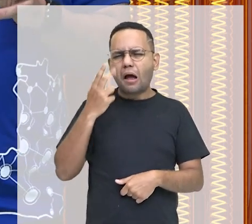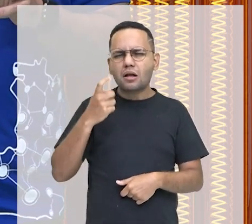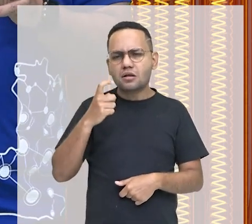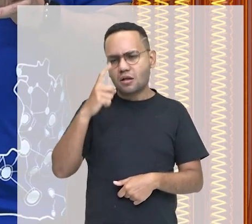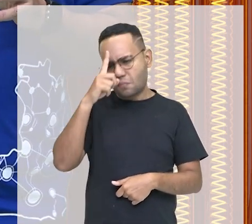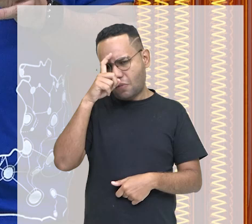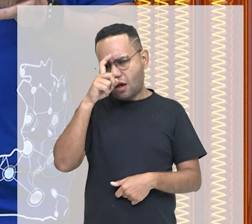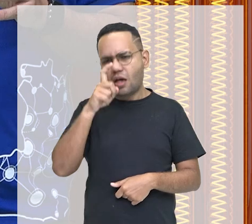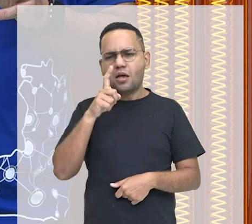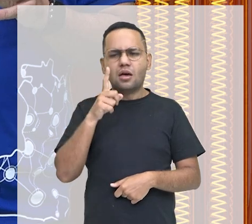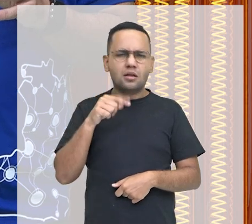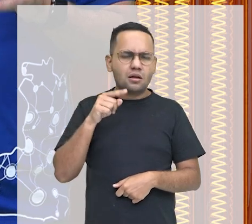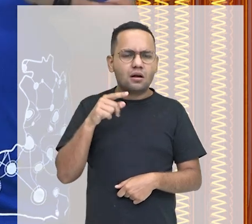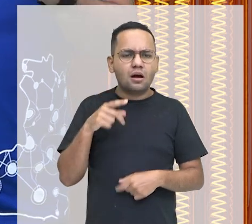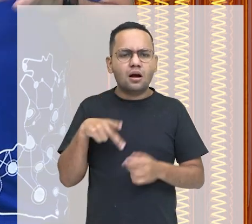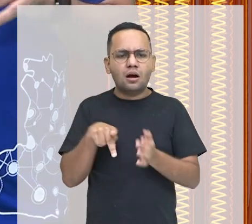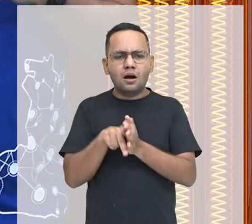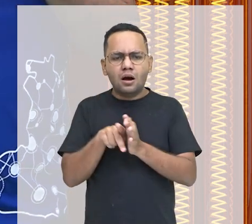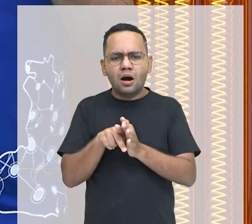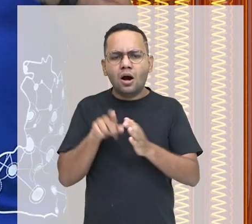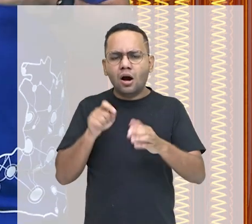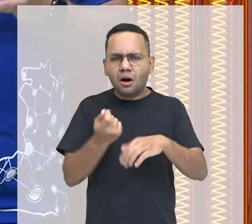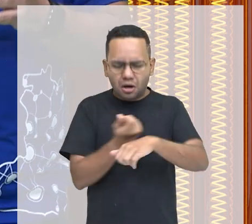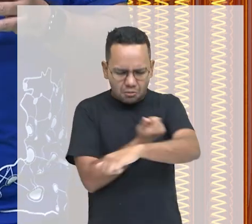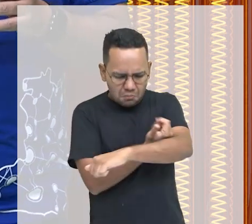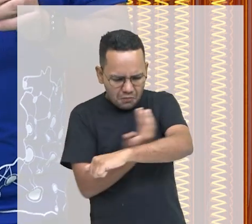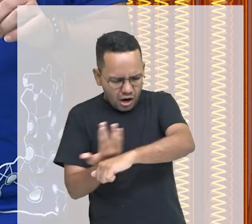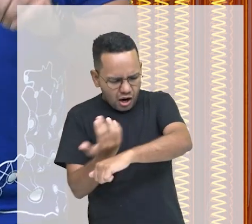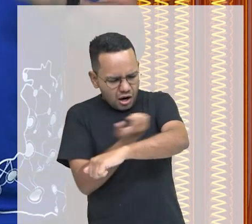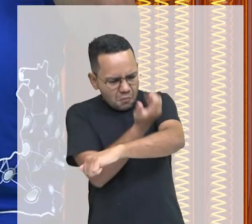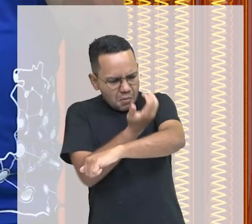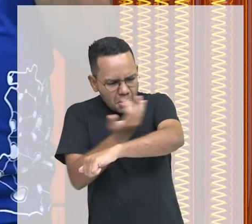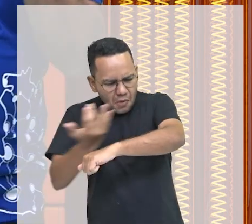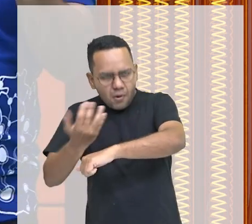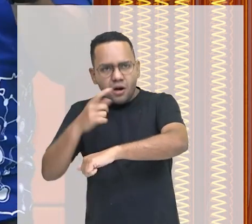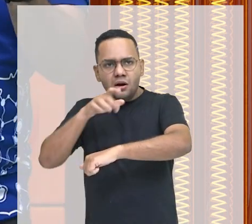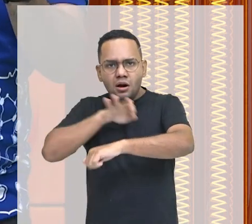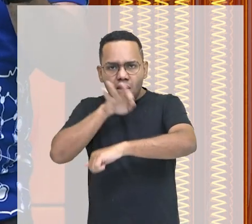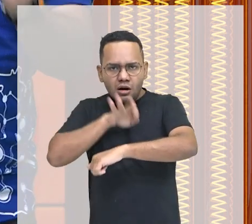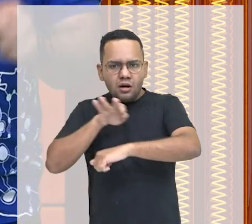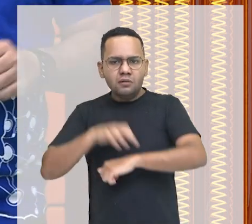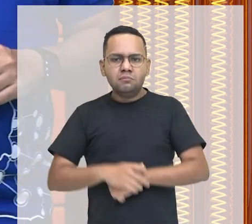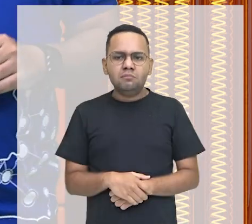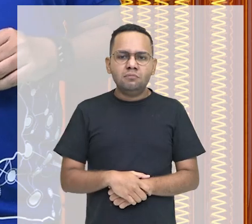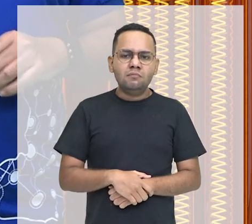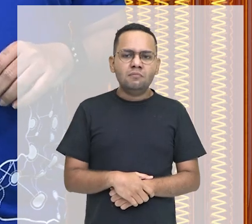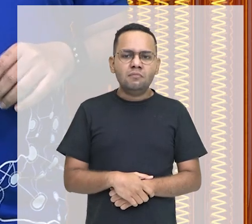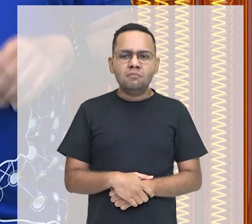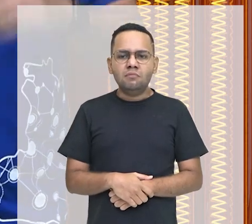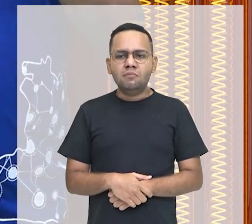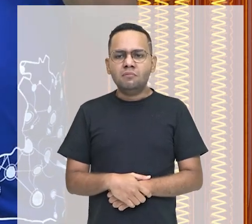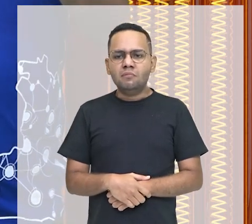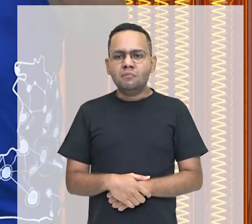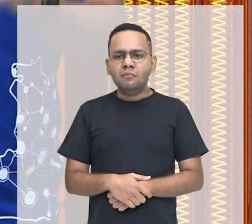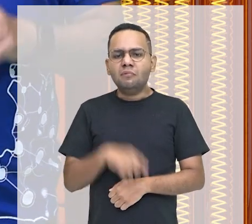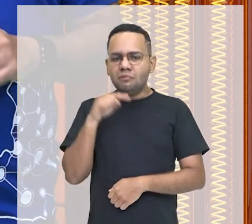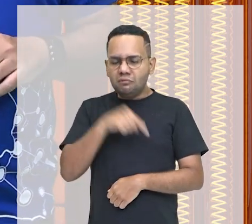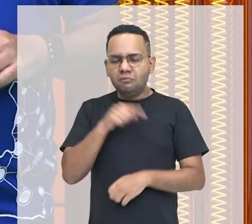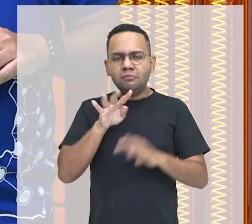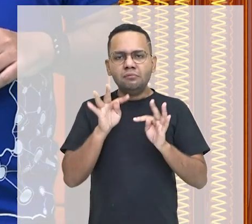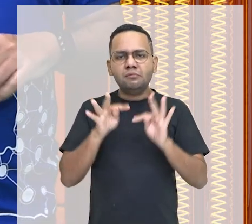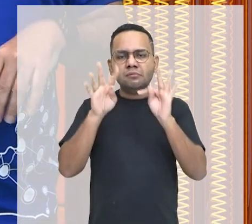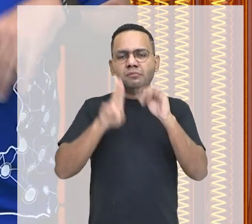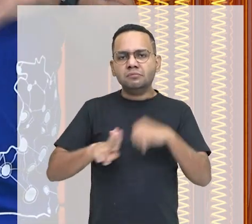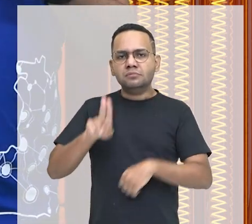de mudas de plantas ali. Então são tecnologias novas desde a criação das mudas para esse